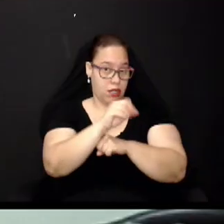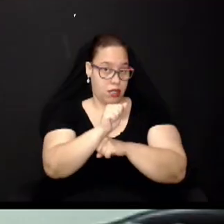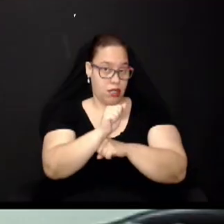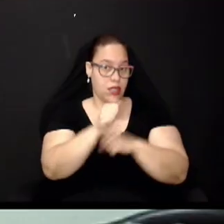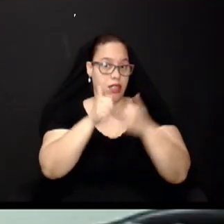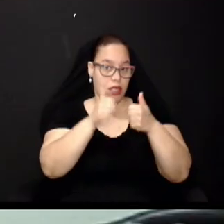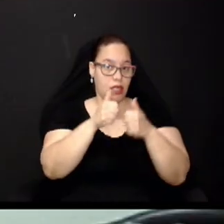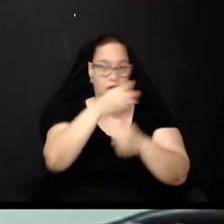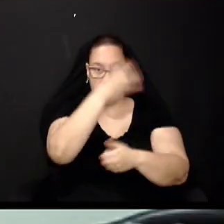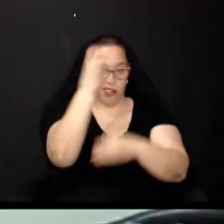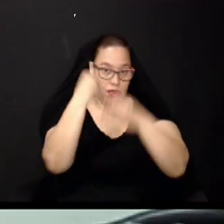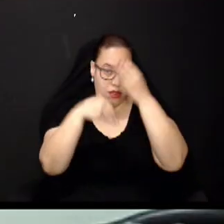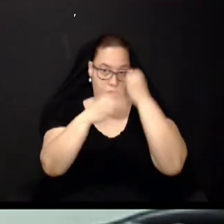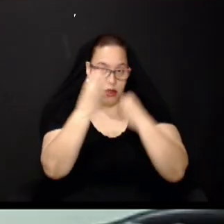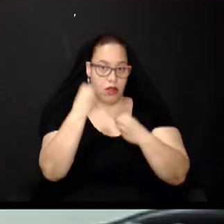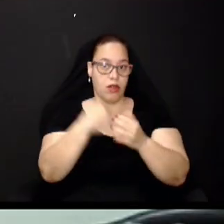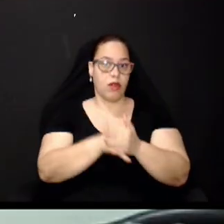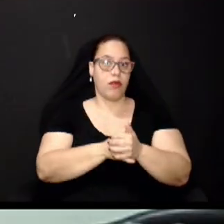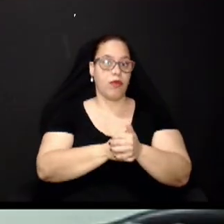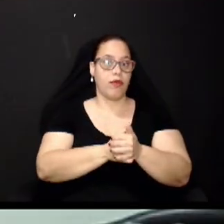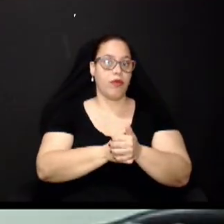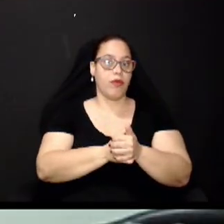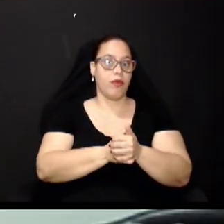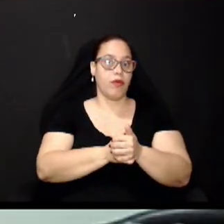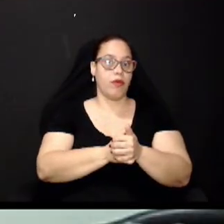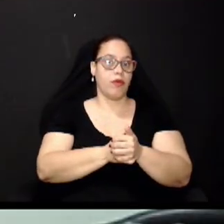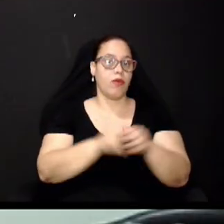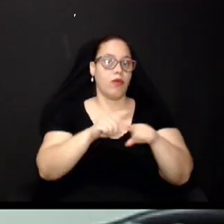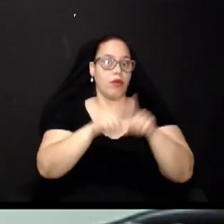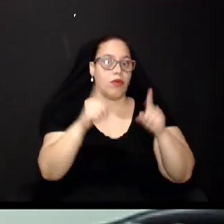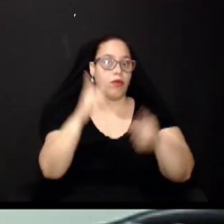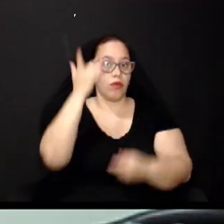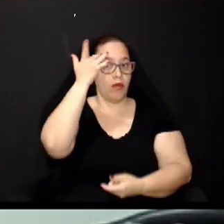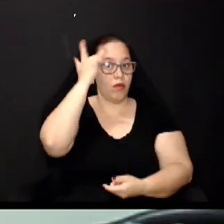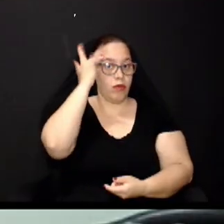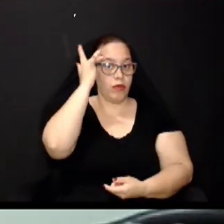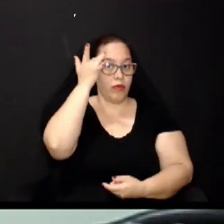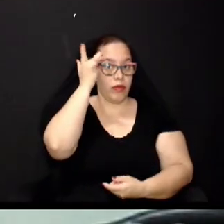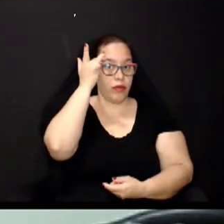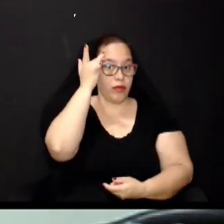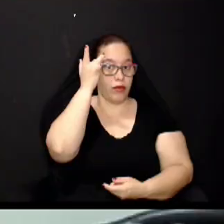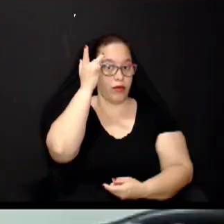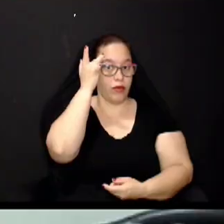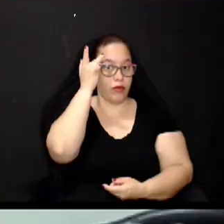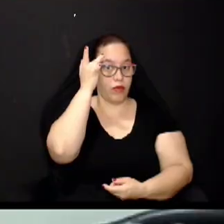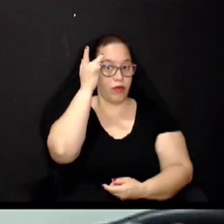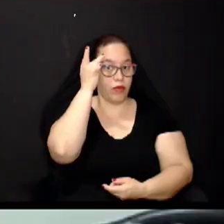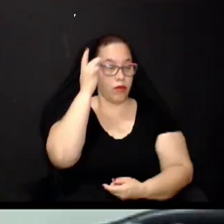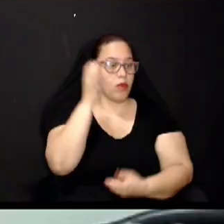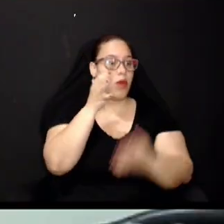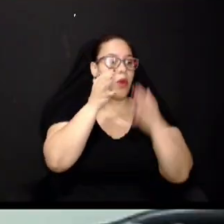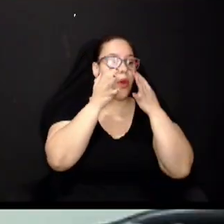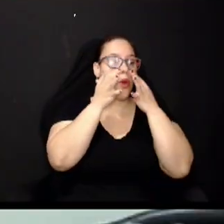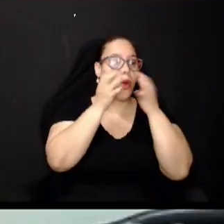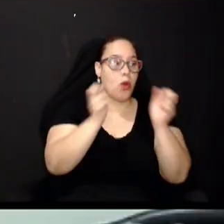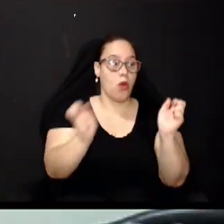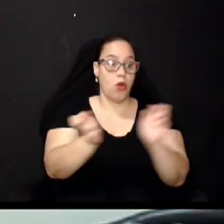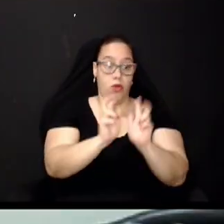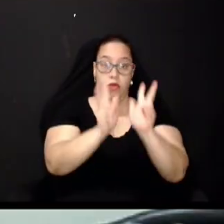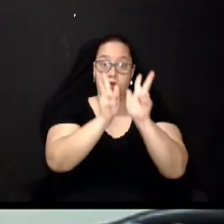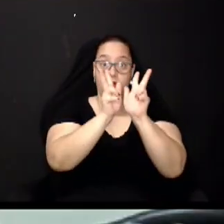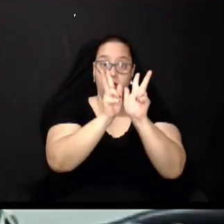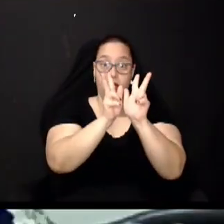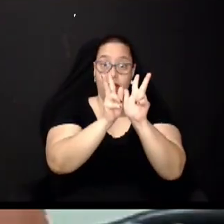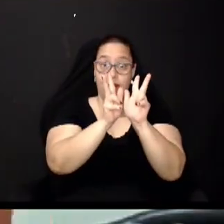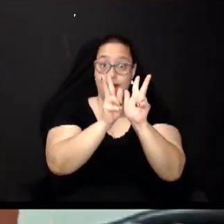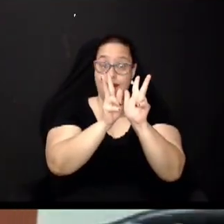alguma coisa. Mas eu acho que assim, esteja muito atento aos sinais,